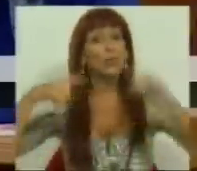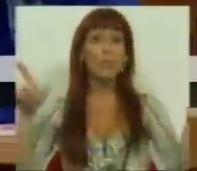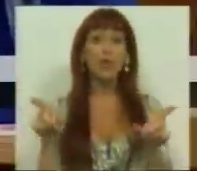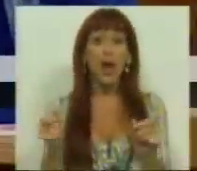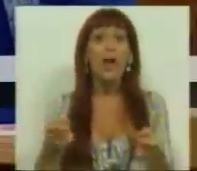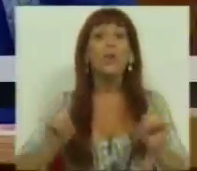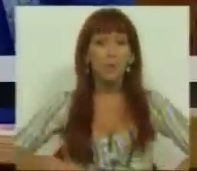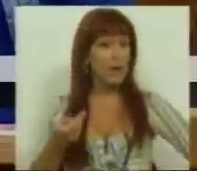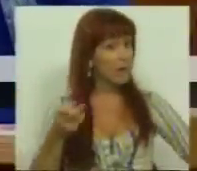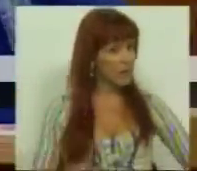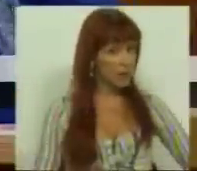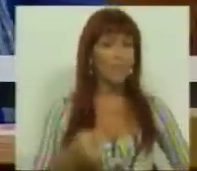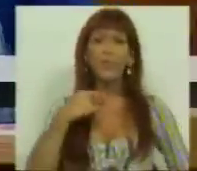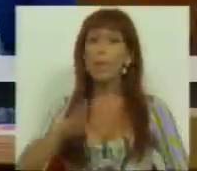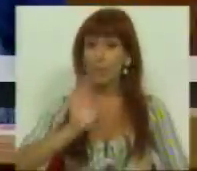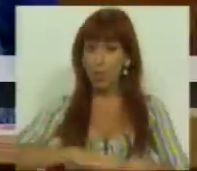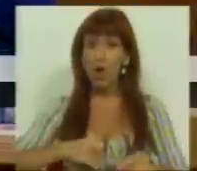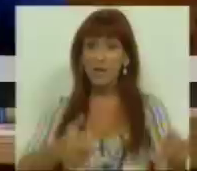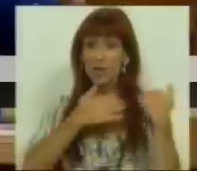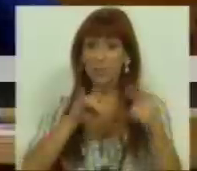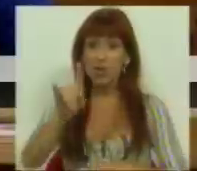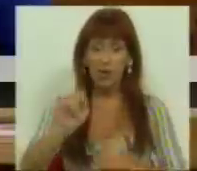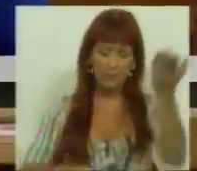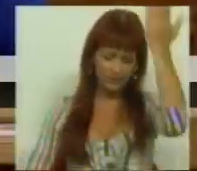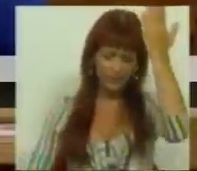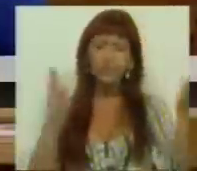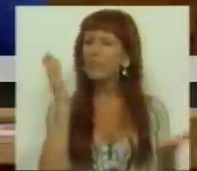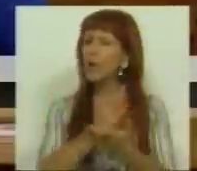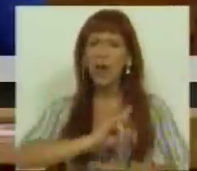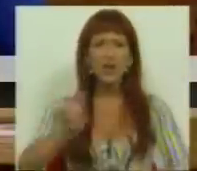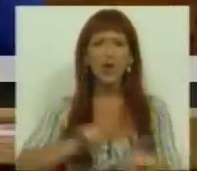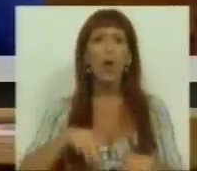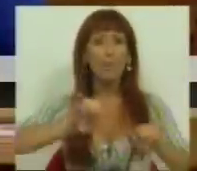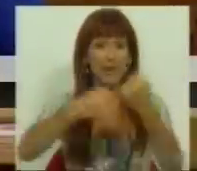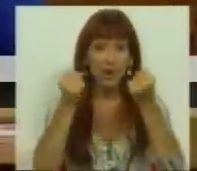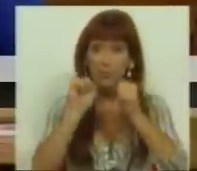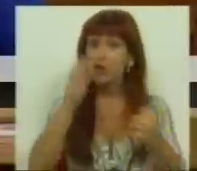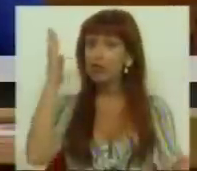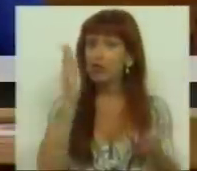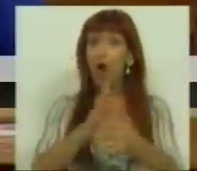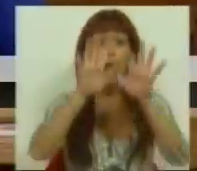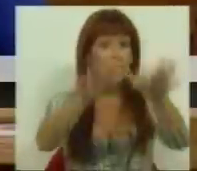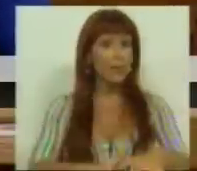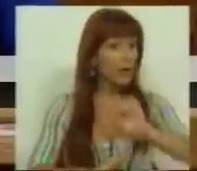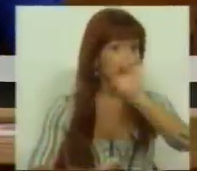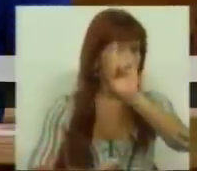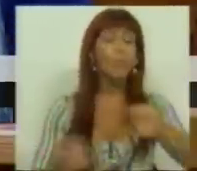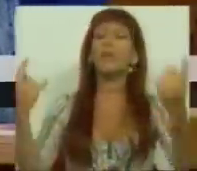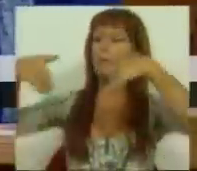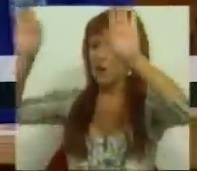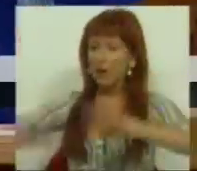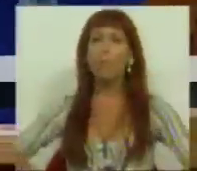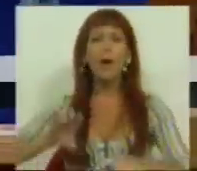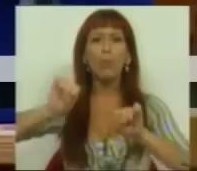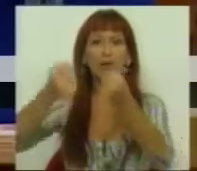e televisão. Chamamos por isso à responsabilidade não apenas os partidos da oposição parlamentar, mas também o